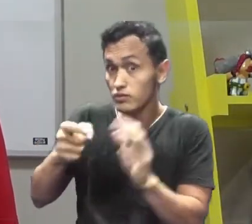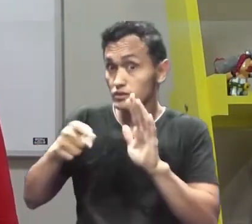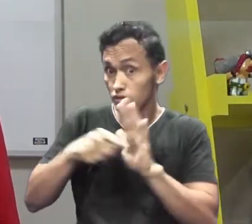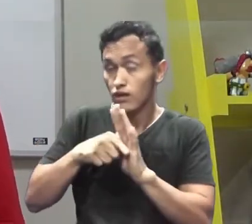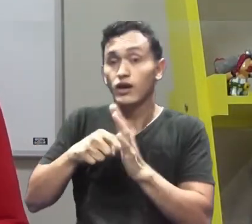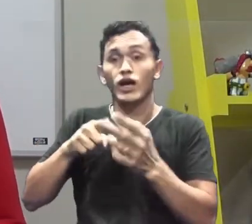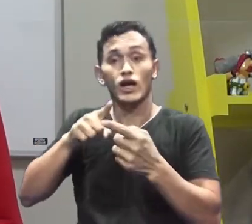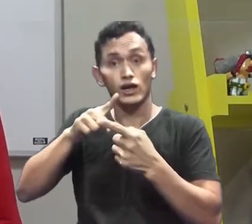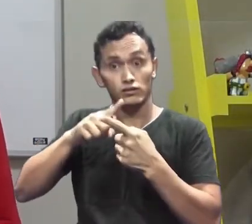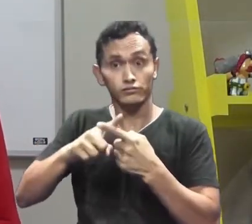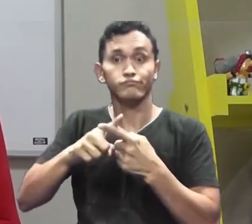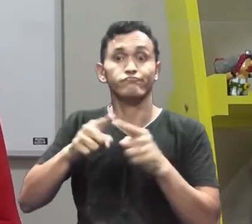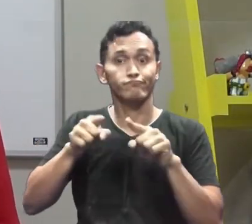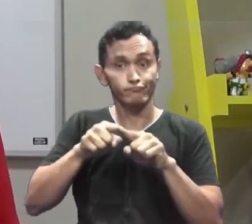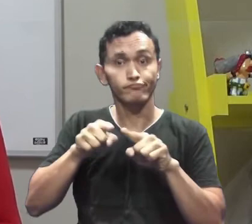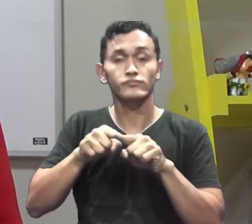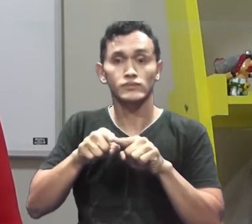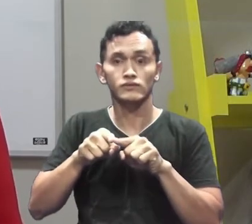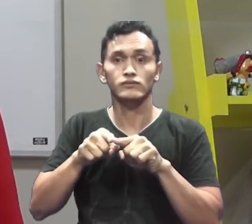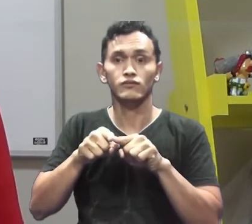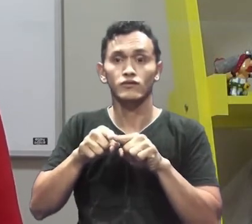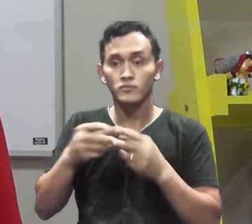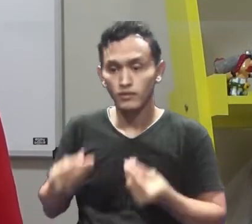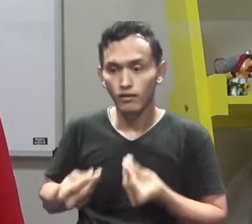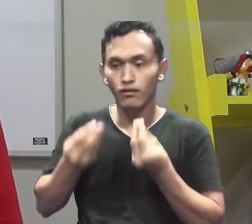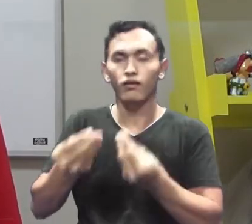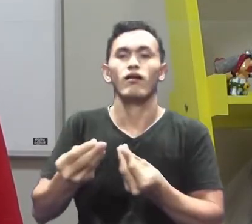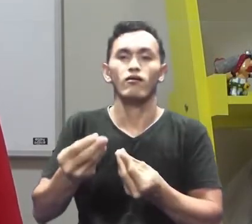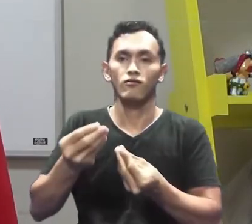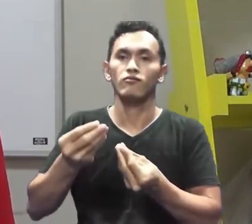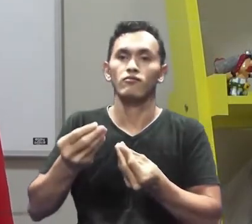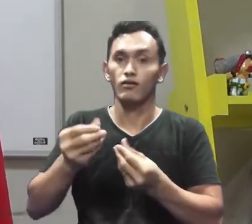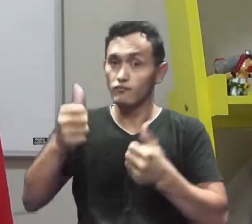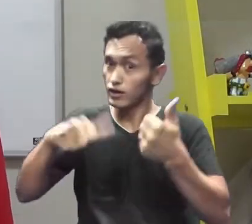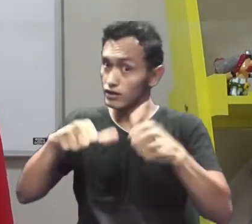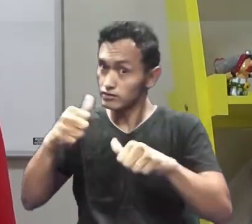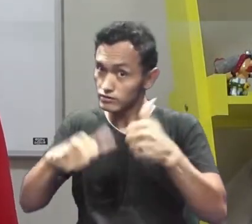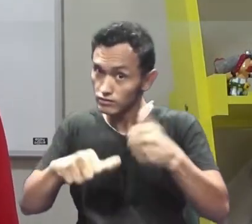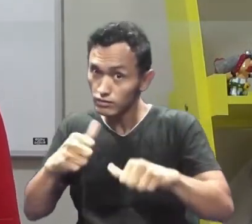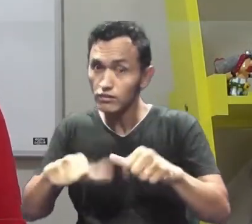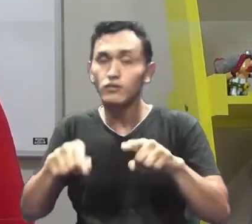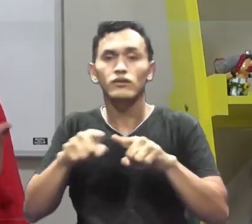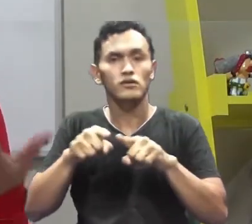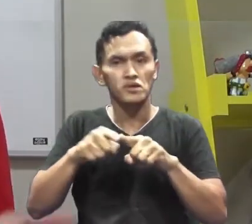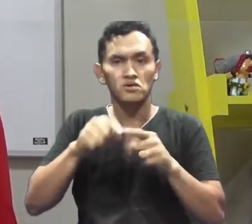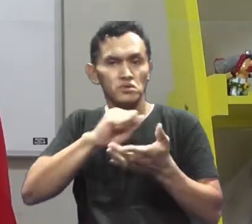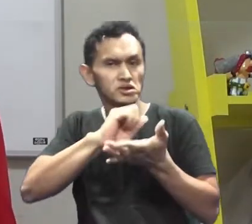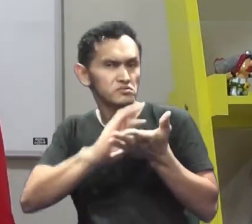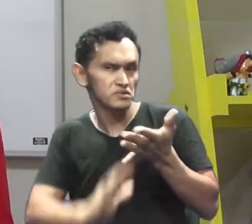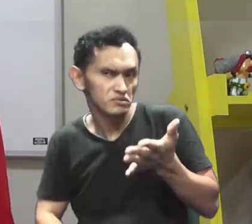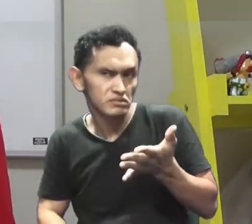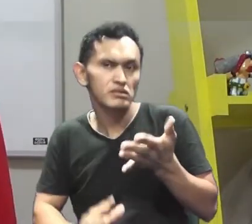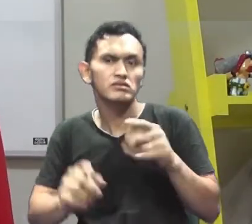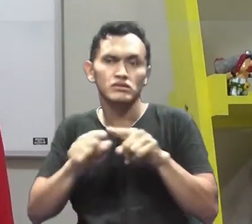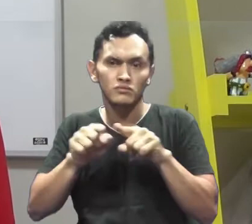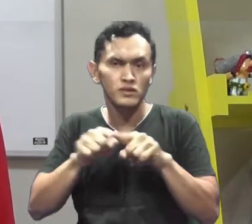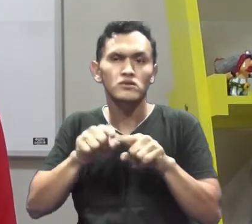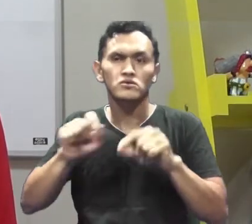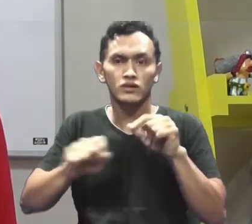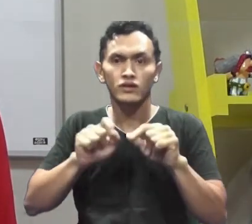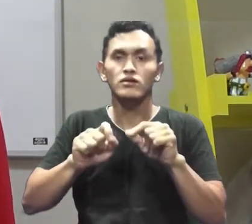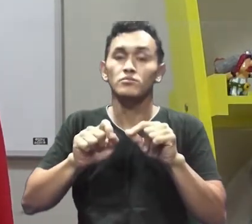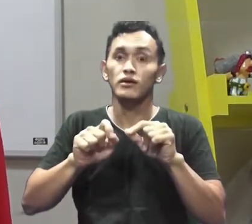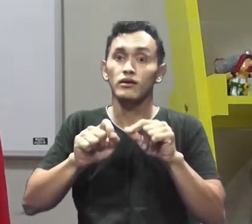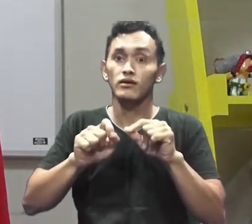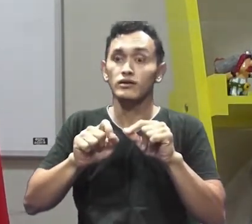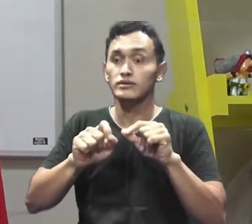vamos dar para o aluno um tipo de uma avaliação, que não precisa chamar avaliação, pode ser uma